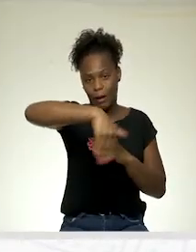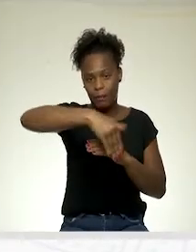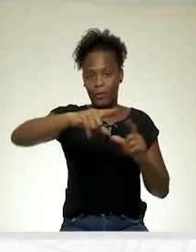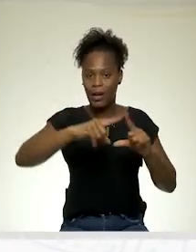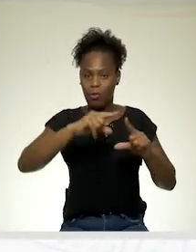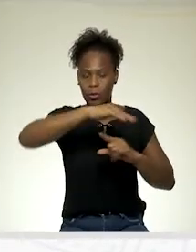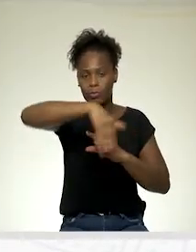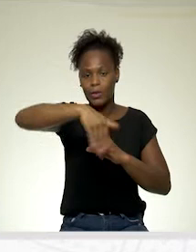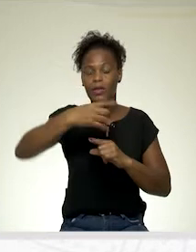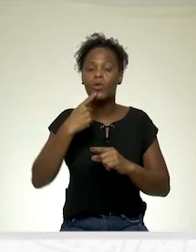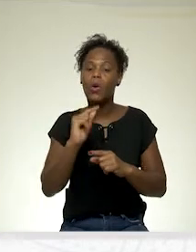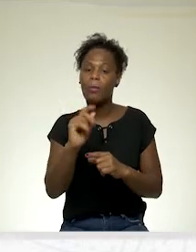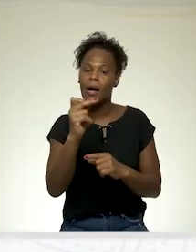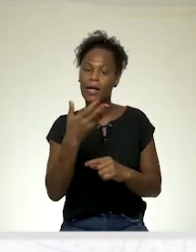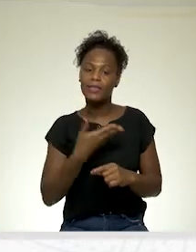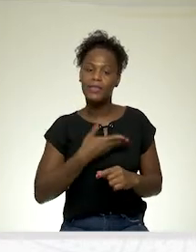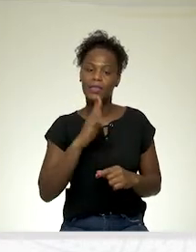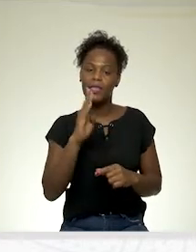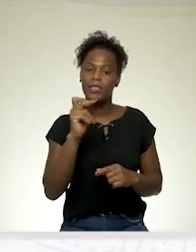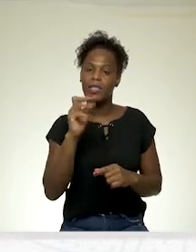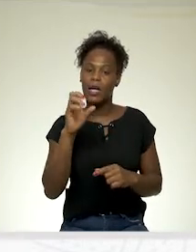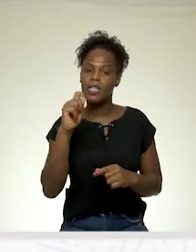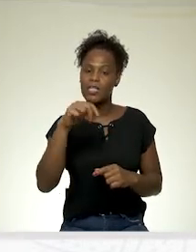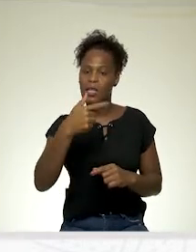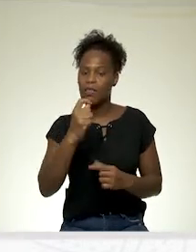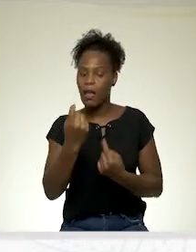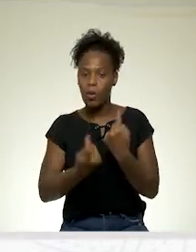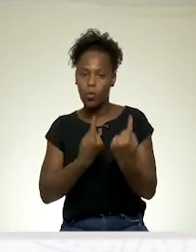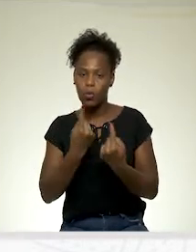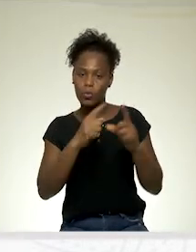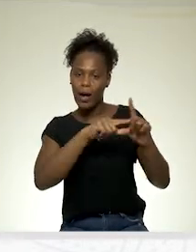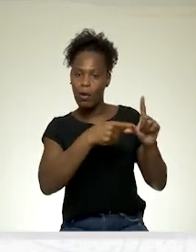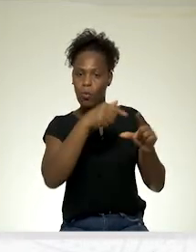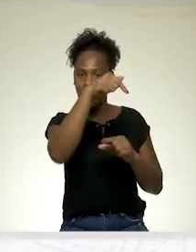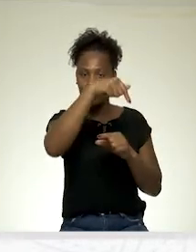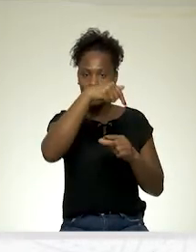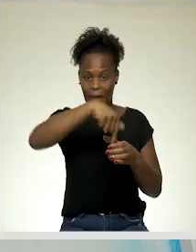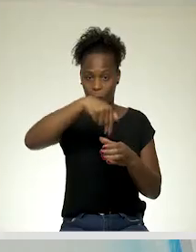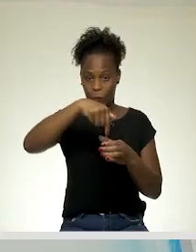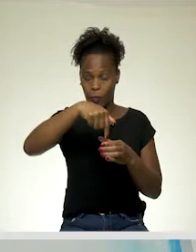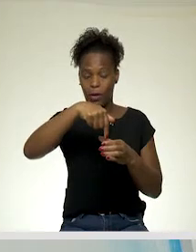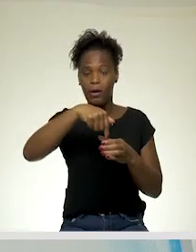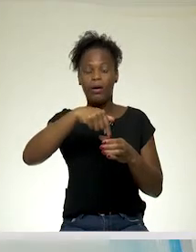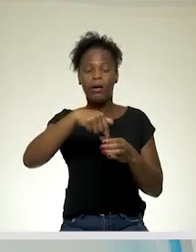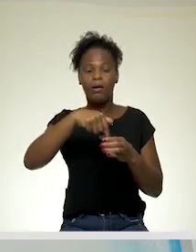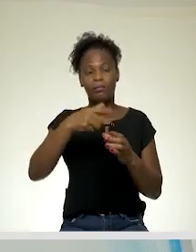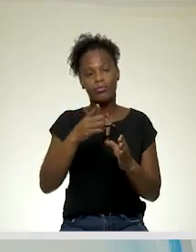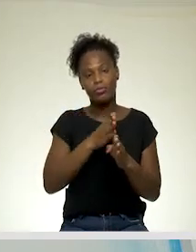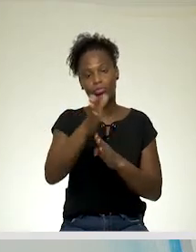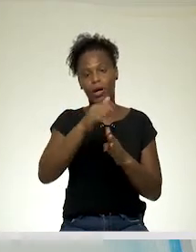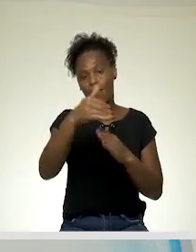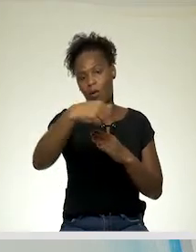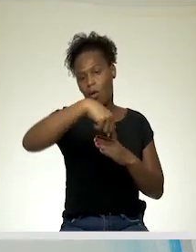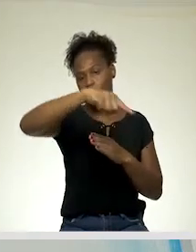é um ângulo adjacente a um dos ângulos internos desse triângulo. Vamos ver aqui na figura, vocês estão a ver